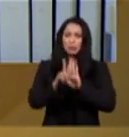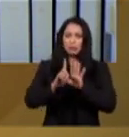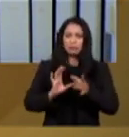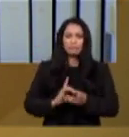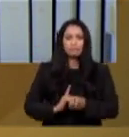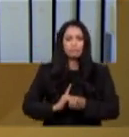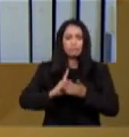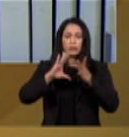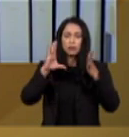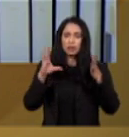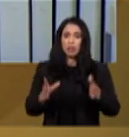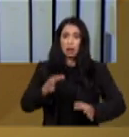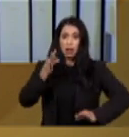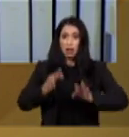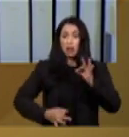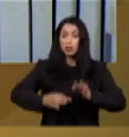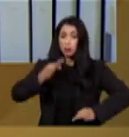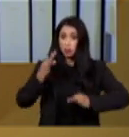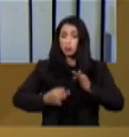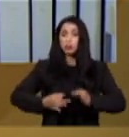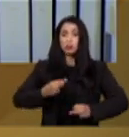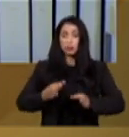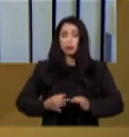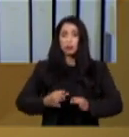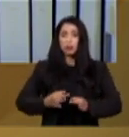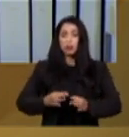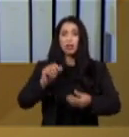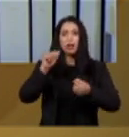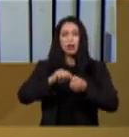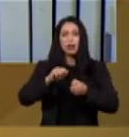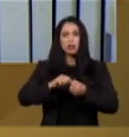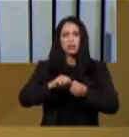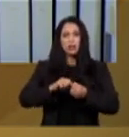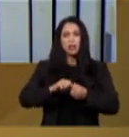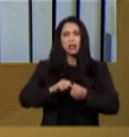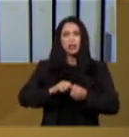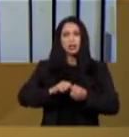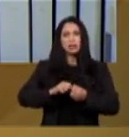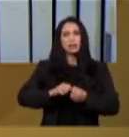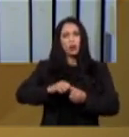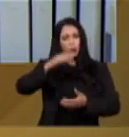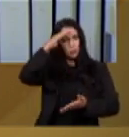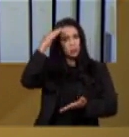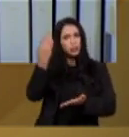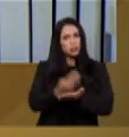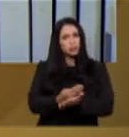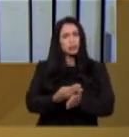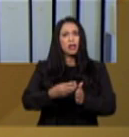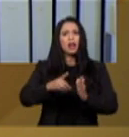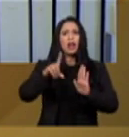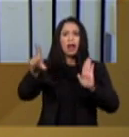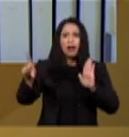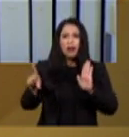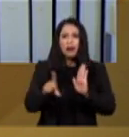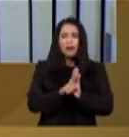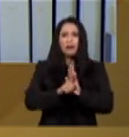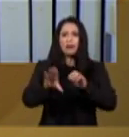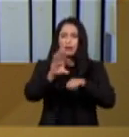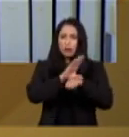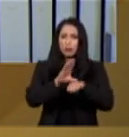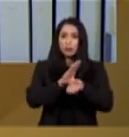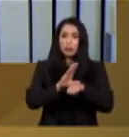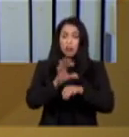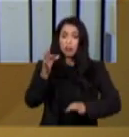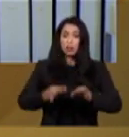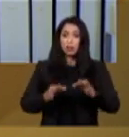a justiça é a justiça que faz valer as leis e a Constituição. É a justiça que livra o